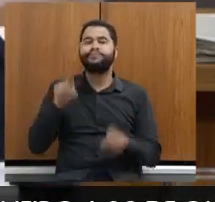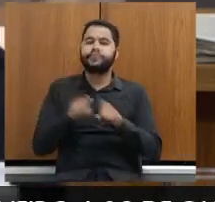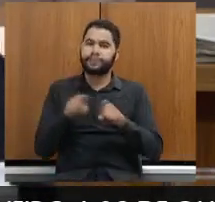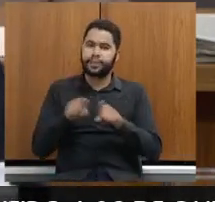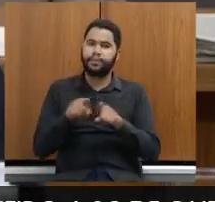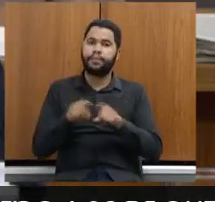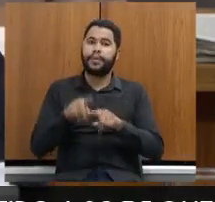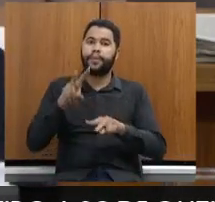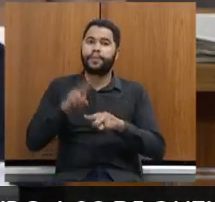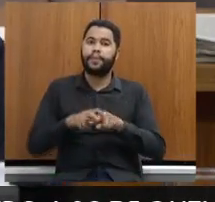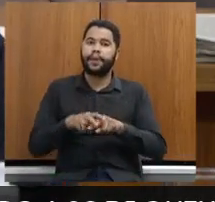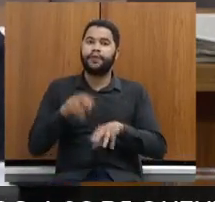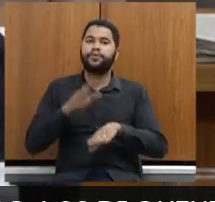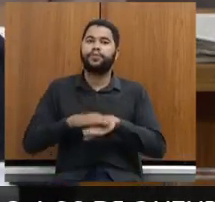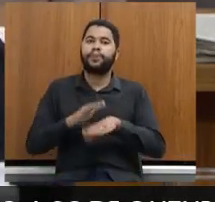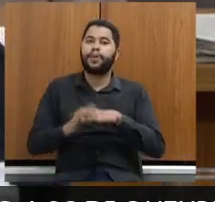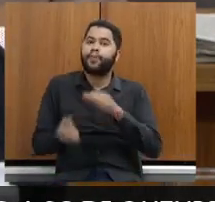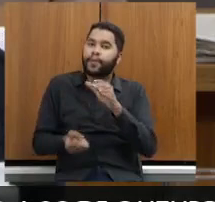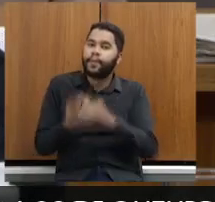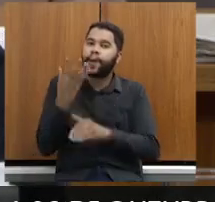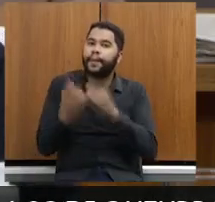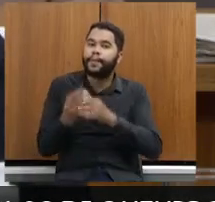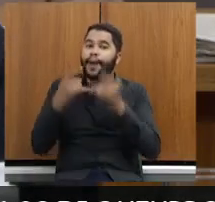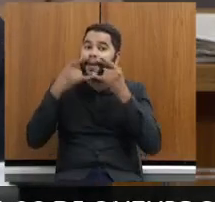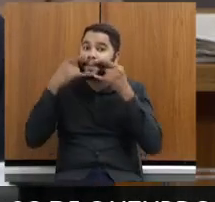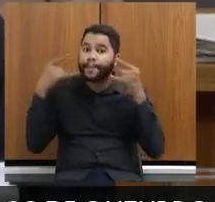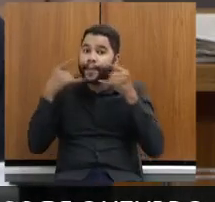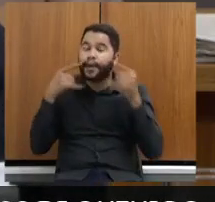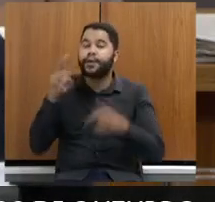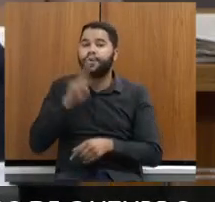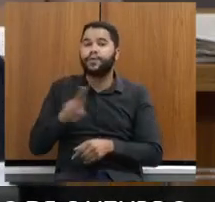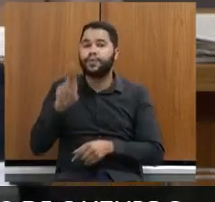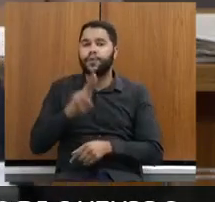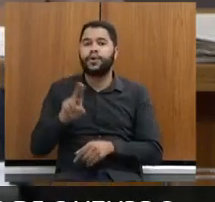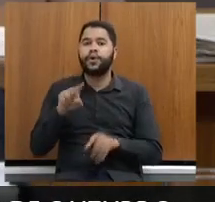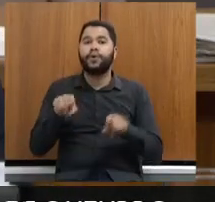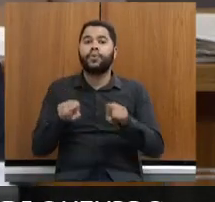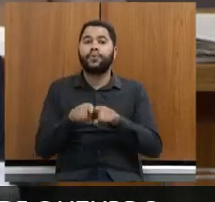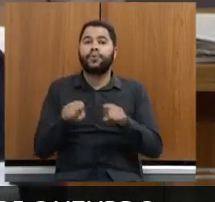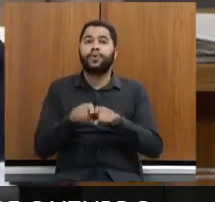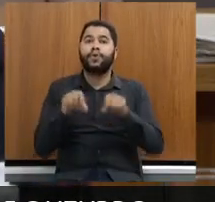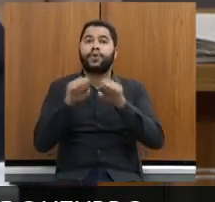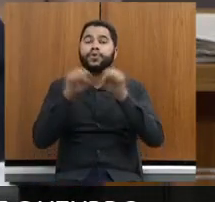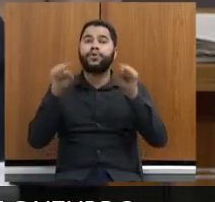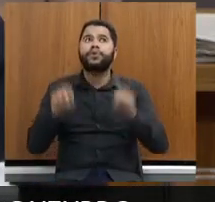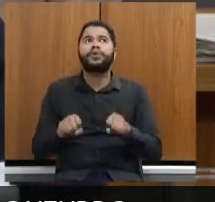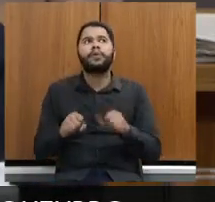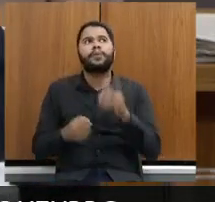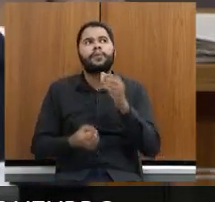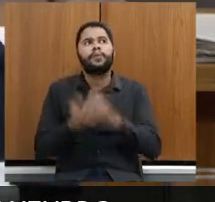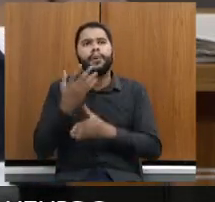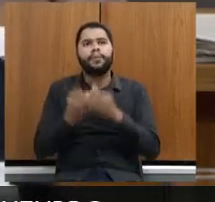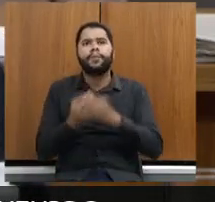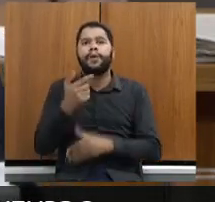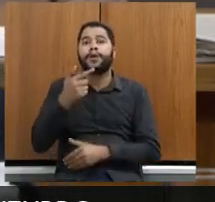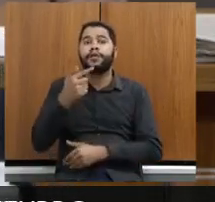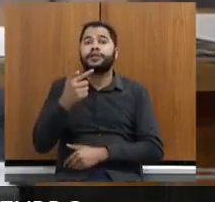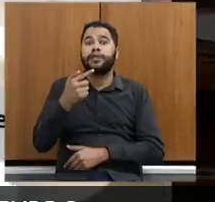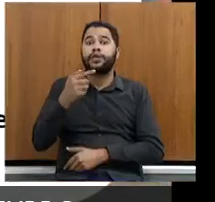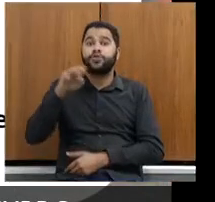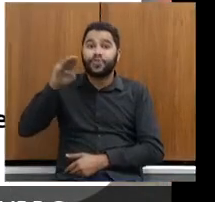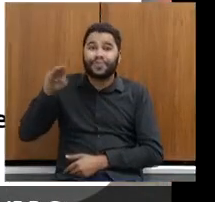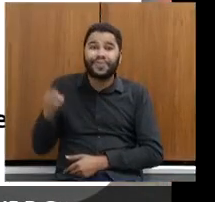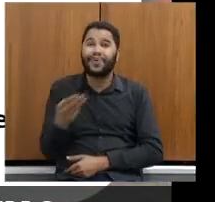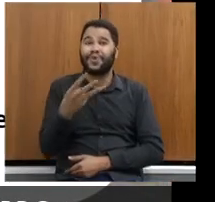preços também confeccionar em máscaras para uso né durante o anemia e só o sistema prisional confeccionou aproximadamente 7 milhões